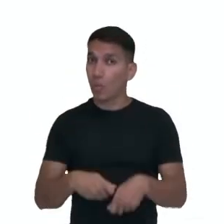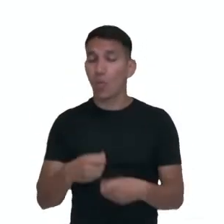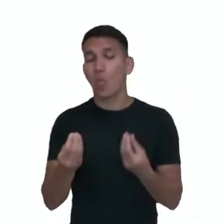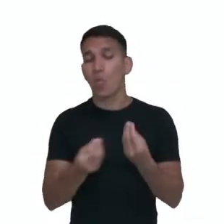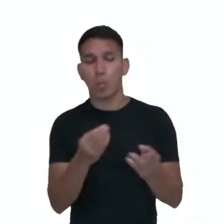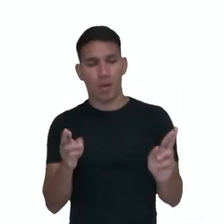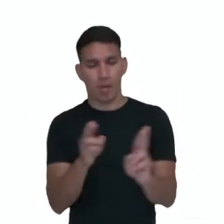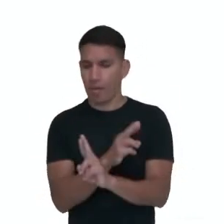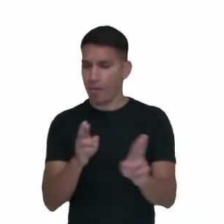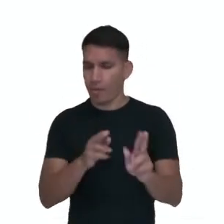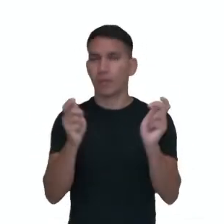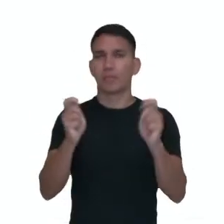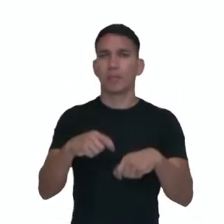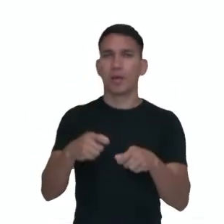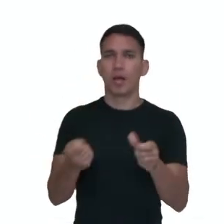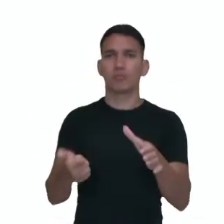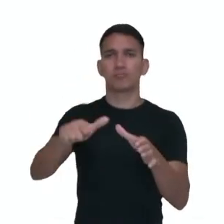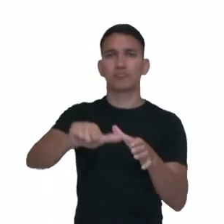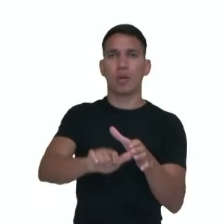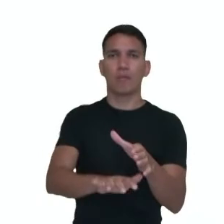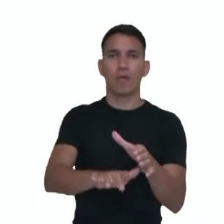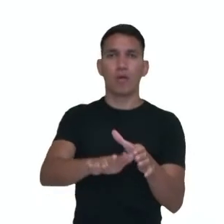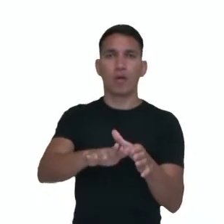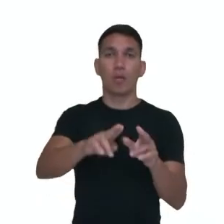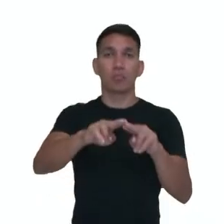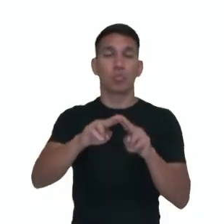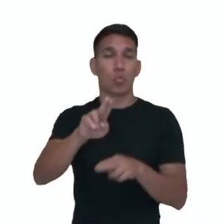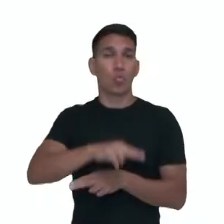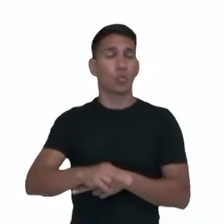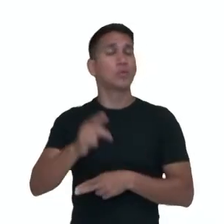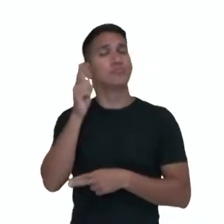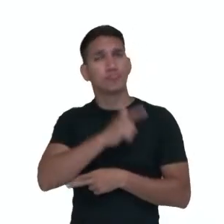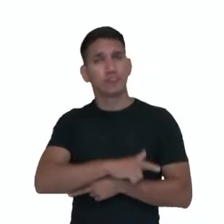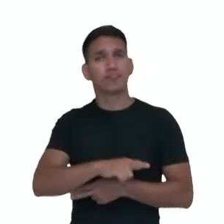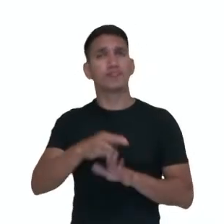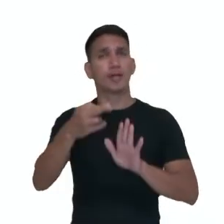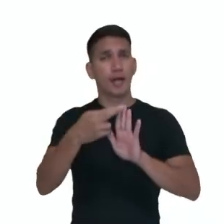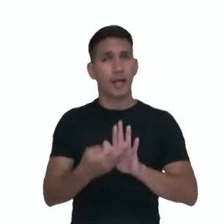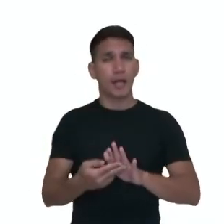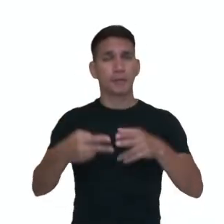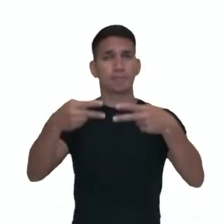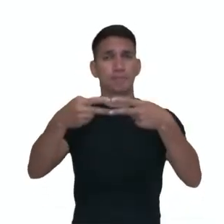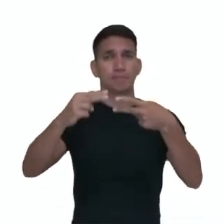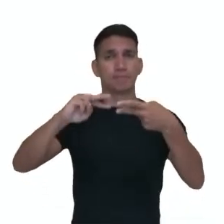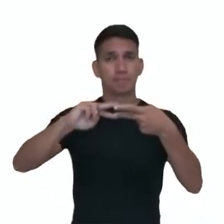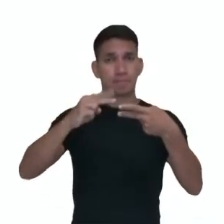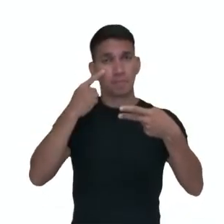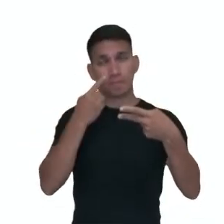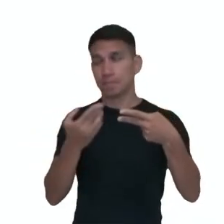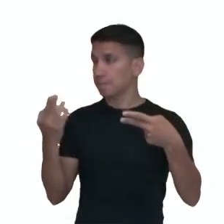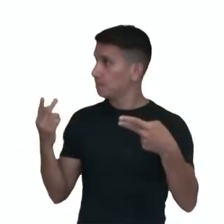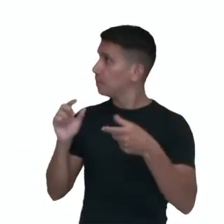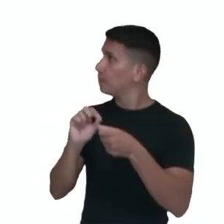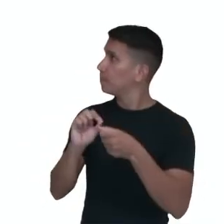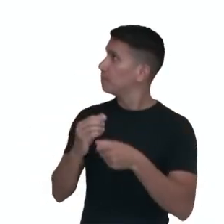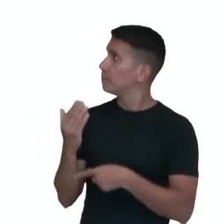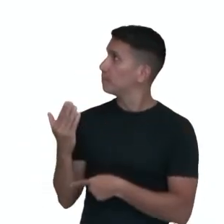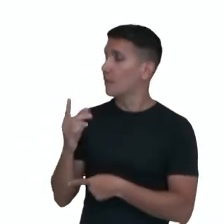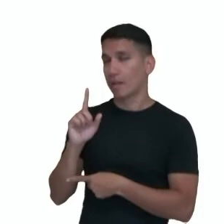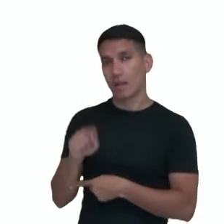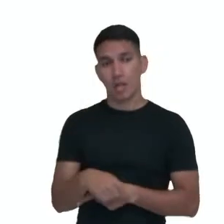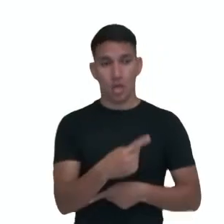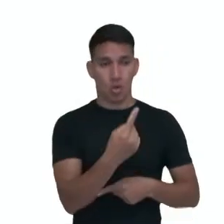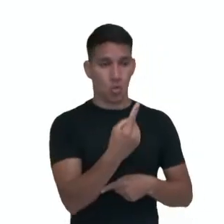descobrir sua capacidade. E para isso, a gente pode utilizar uma regra de 3. E fica assim. Então, tem 1